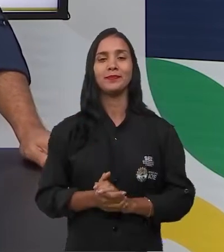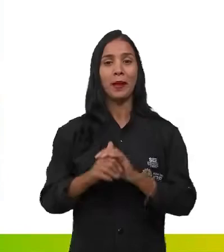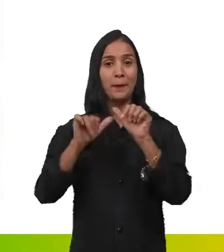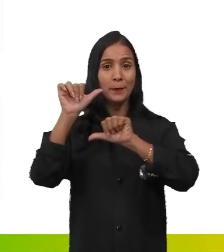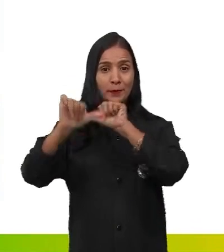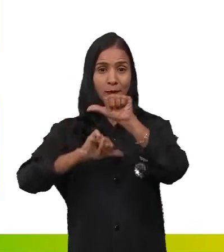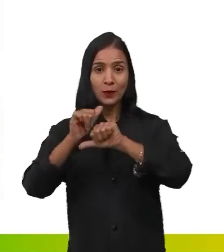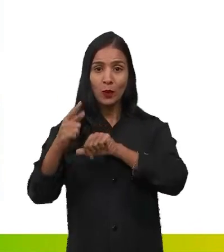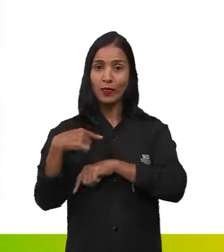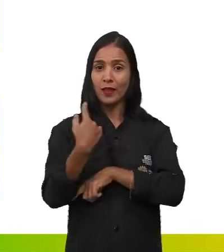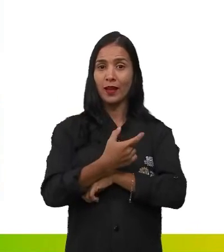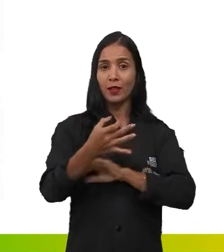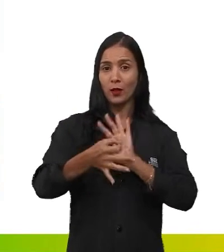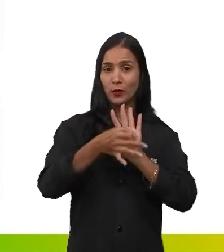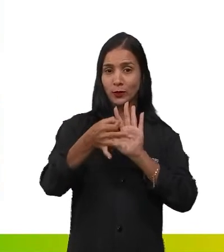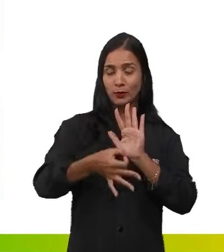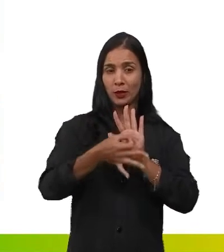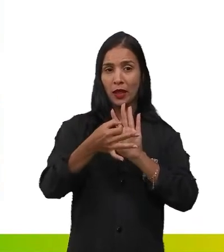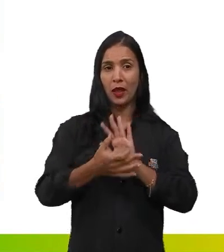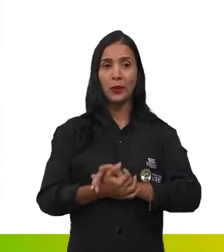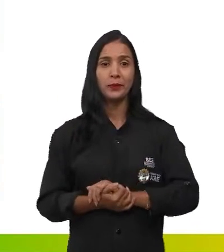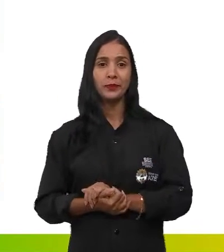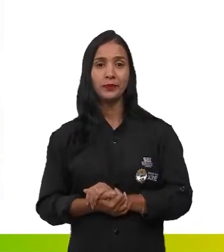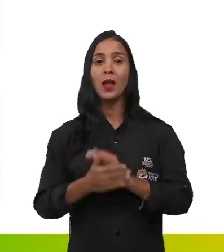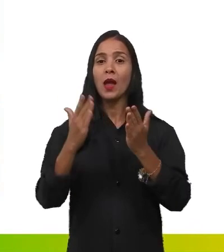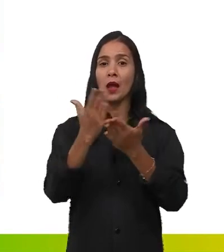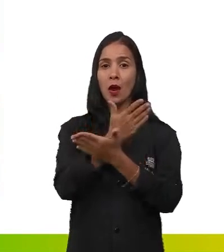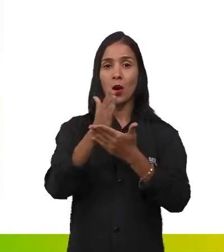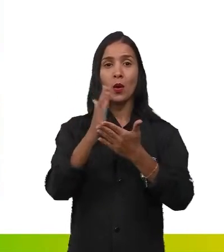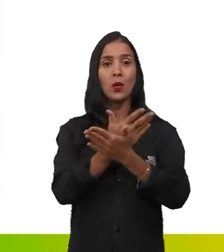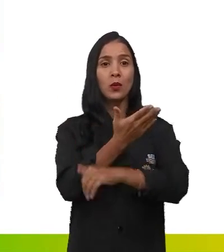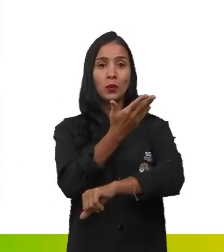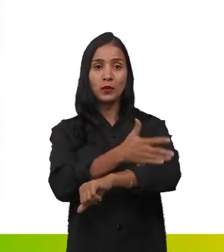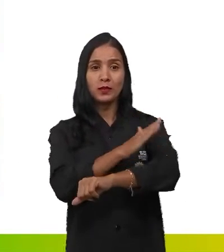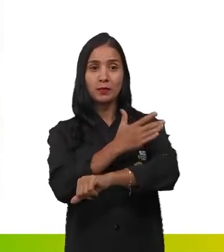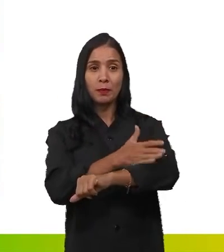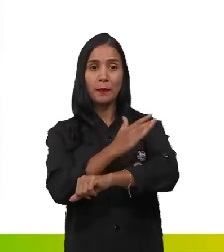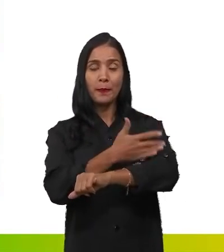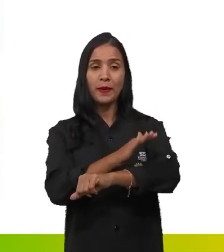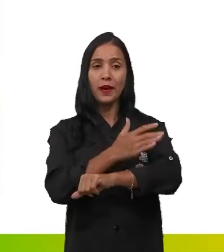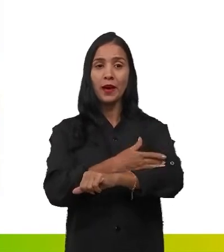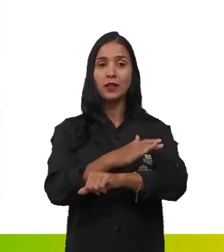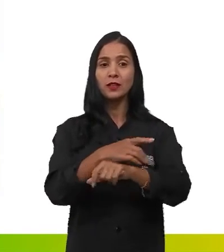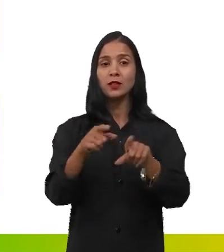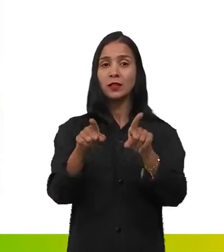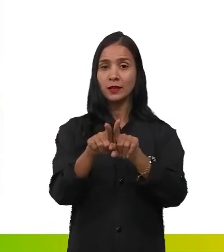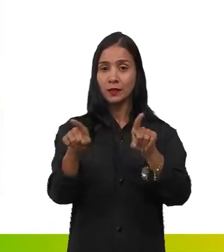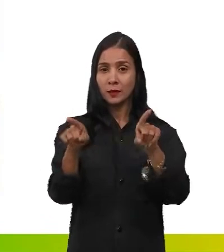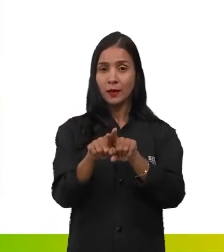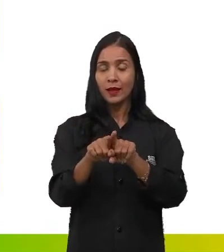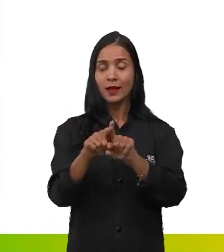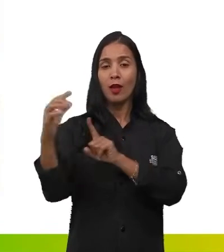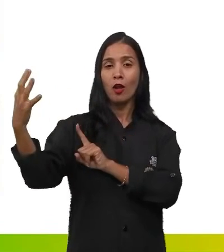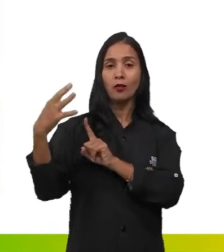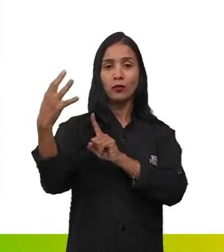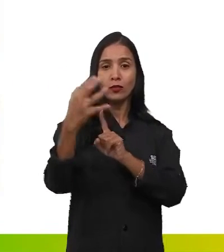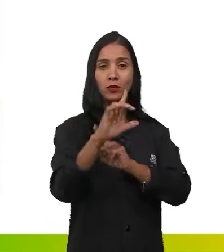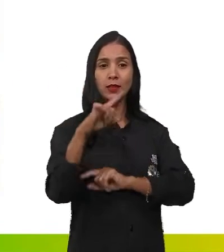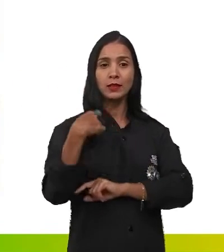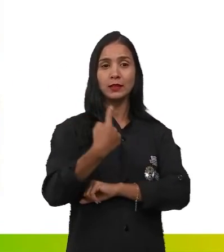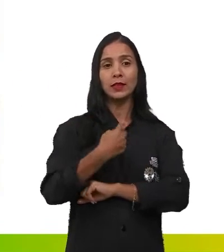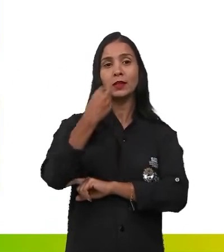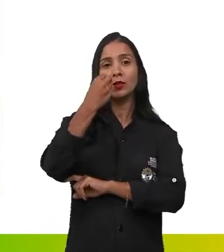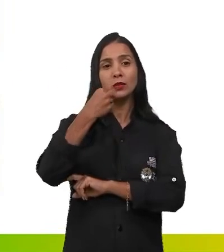essas que podem ser afro-brasileira, como exemplo a capoeira, o samba de roda, e já as indígenas temos os próprios jogos,